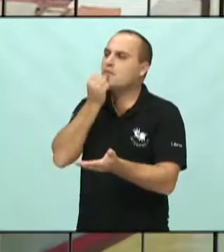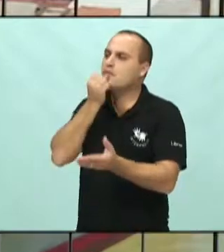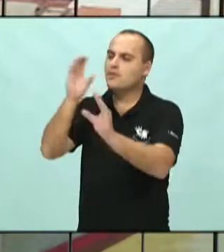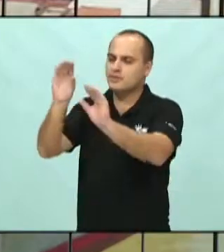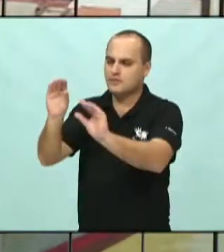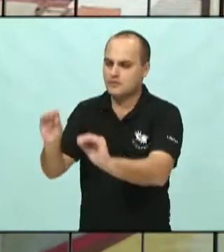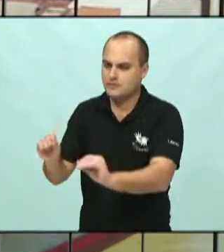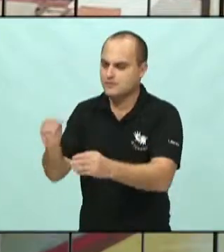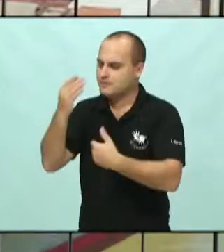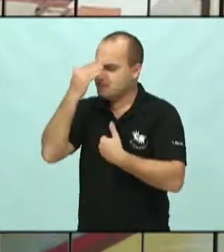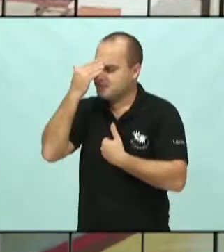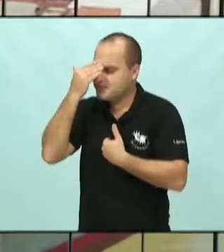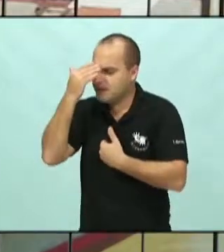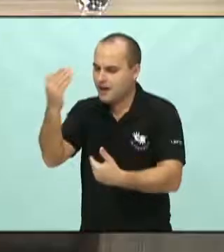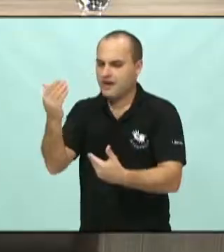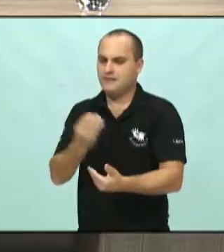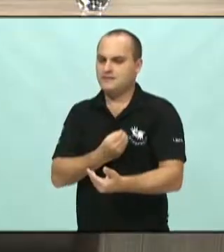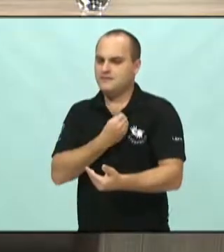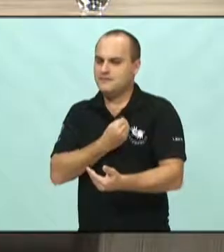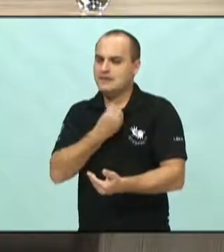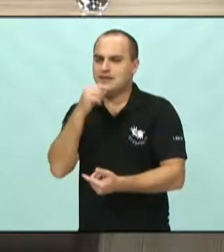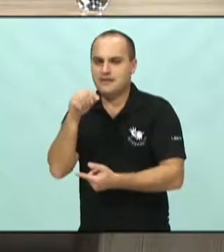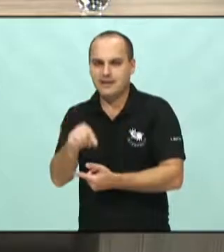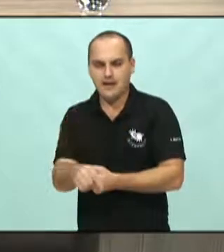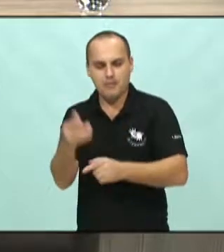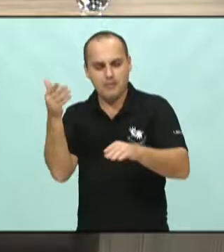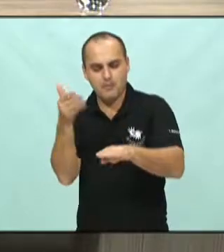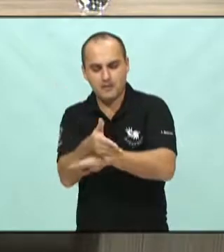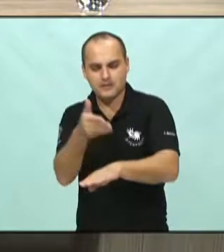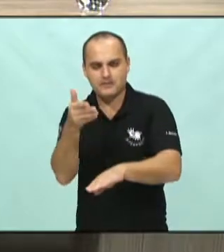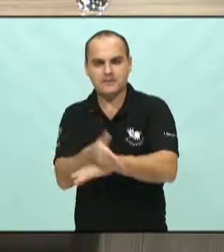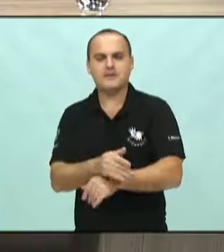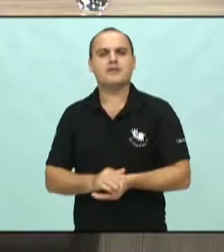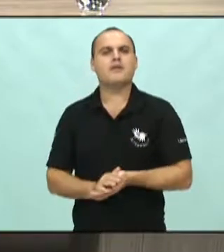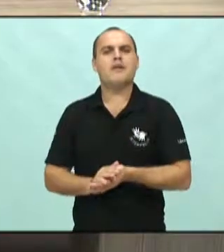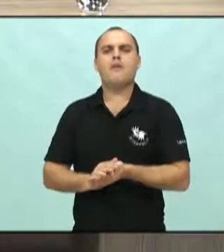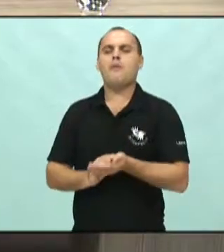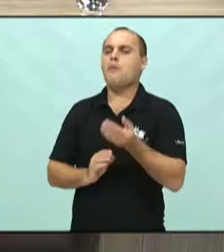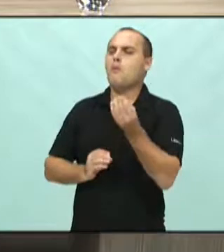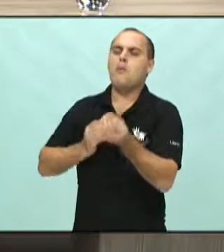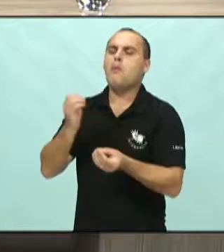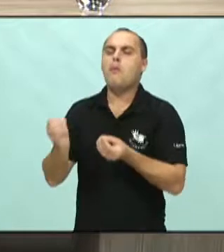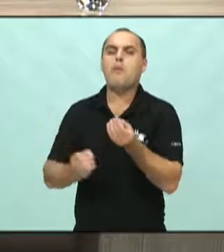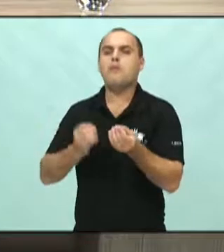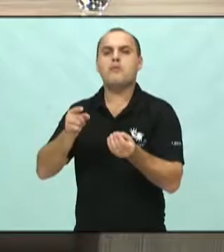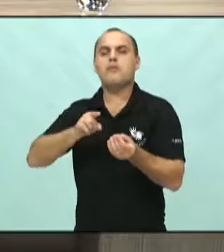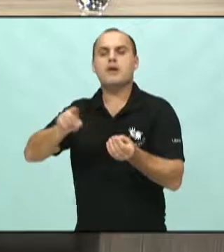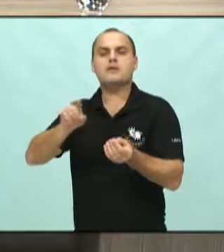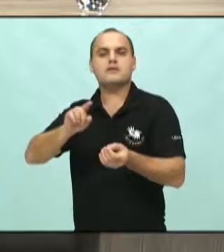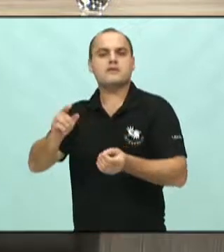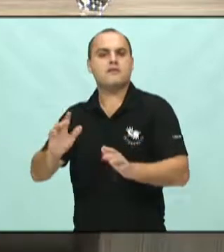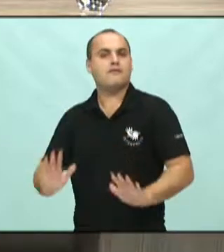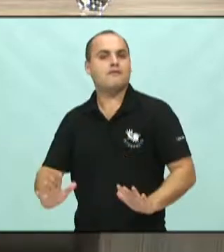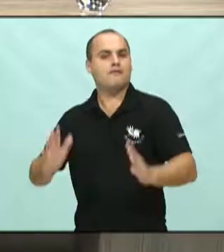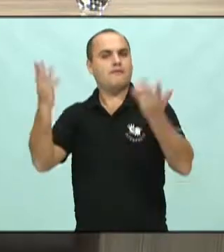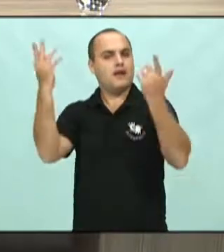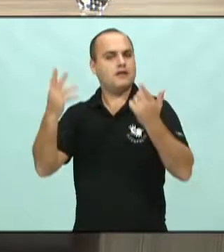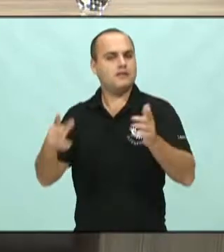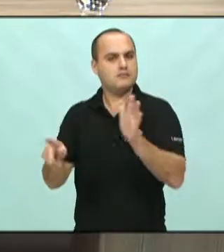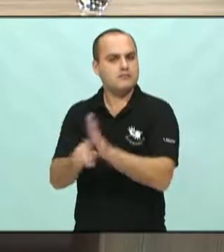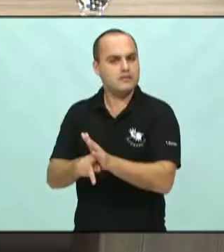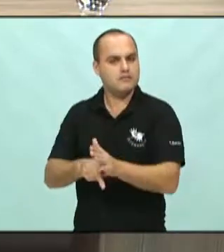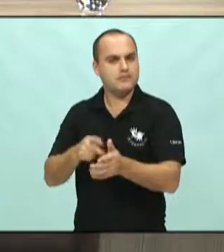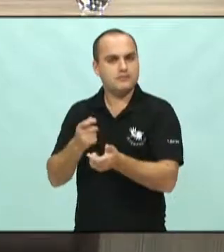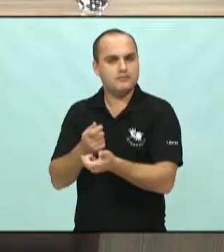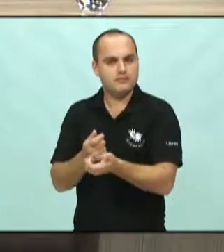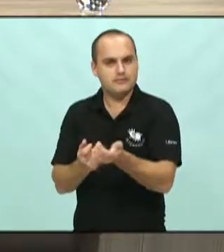obrigado por ter aceitado o convite, participar aqui do Câmara Aberta. Como foi esse evento de lançamento? Como é que foi a reação do público